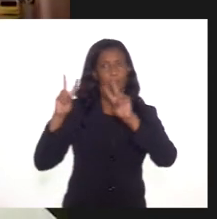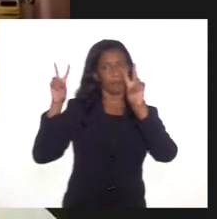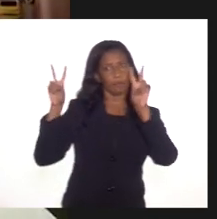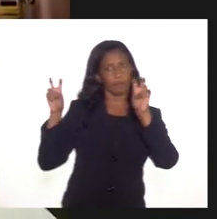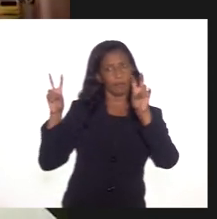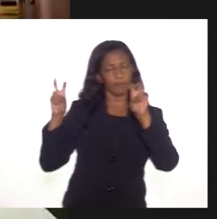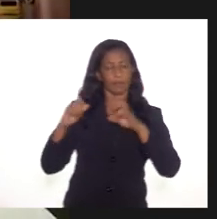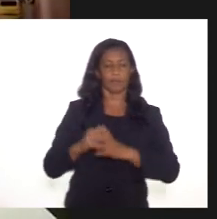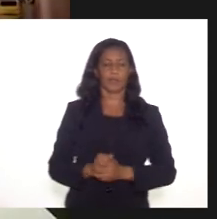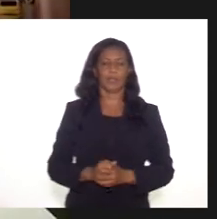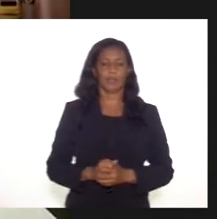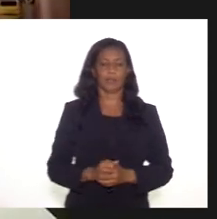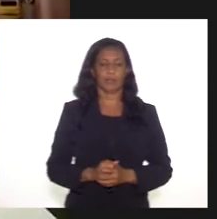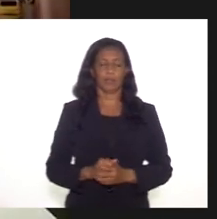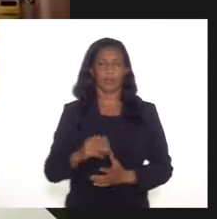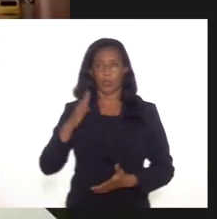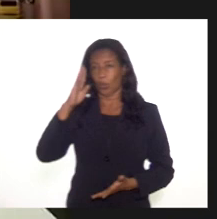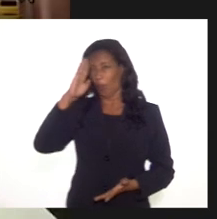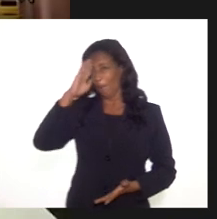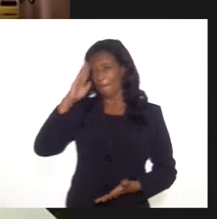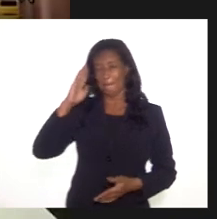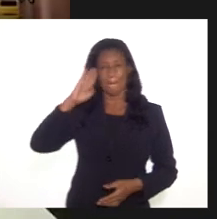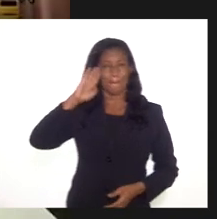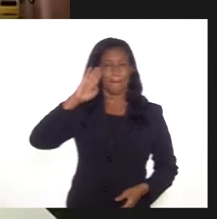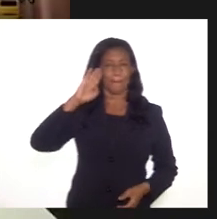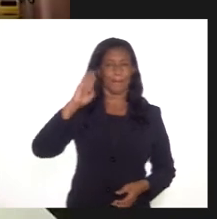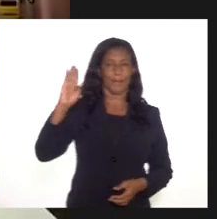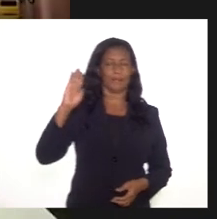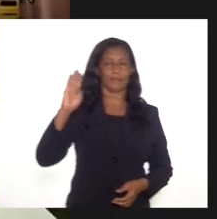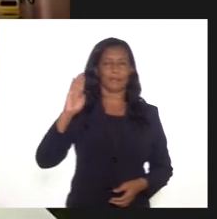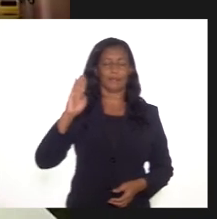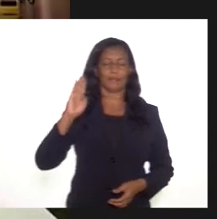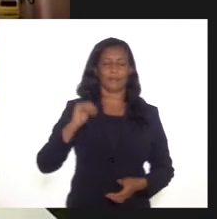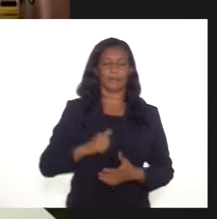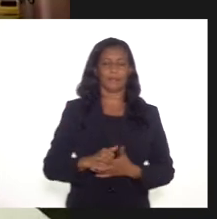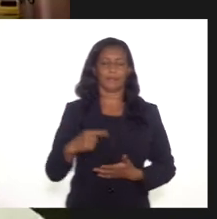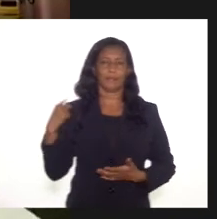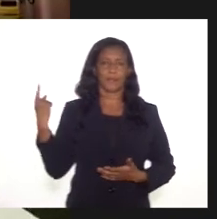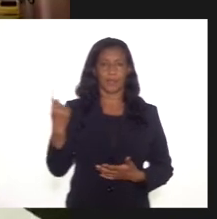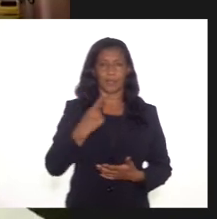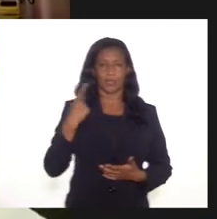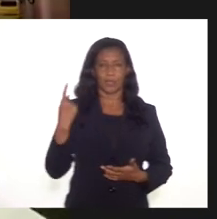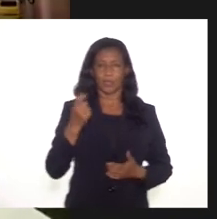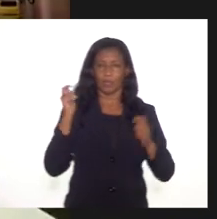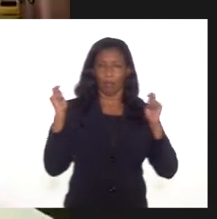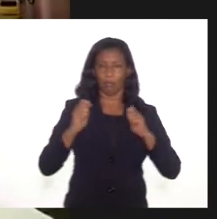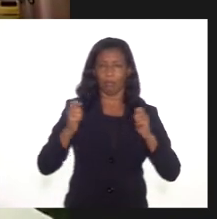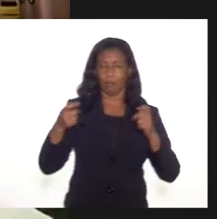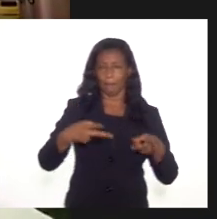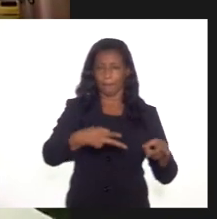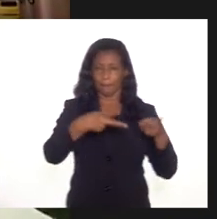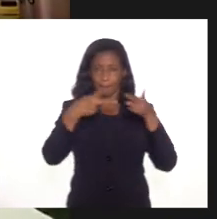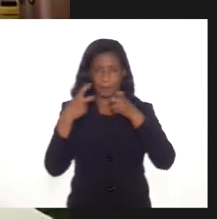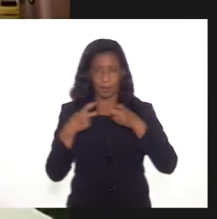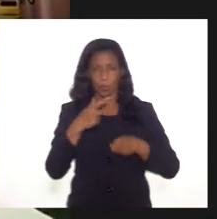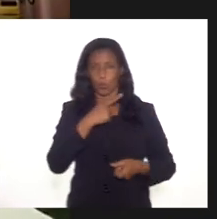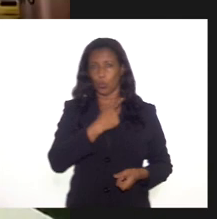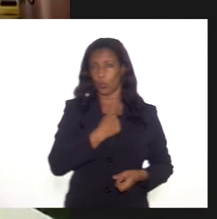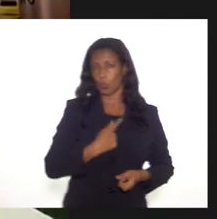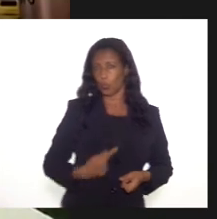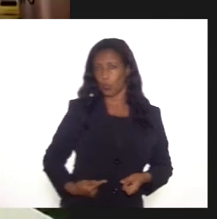elemento central para que a gente possa tentar perceber do governo o ele